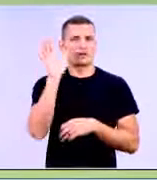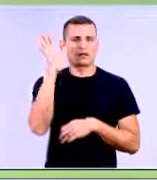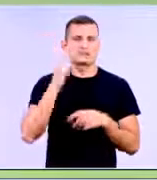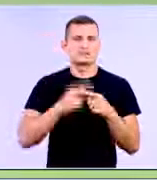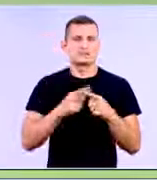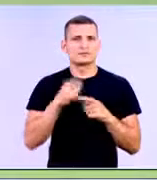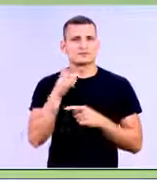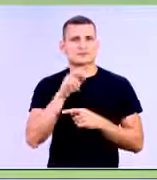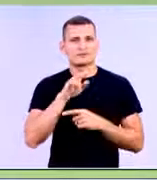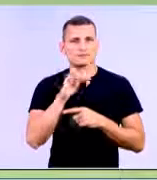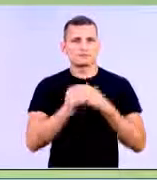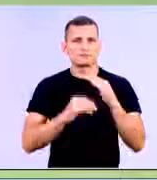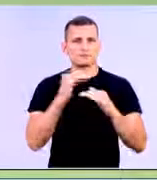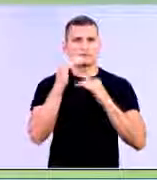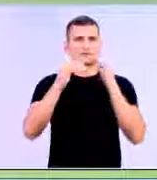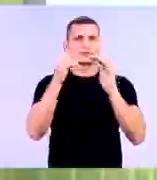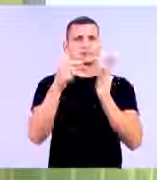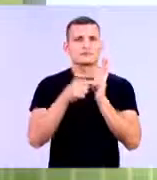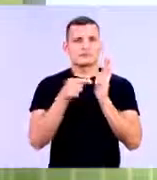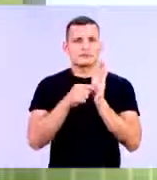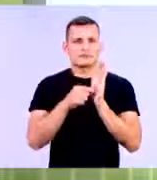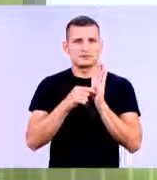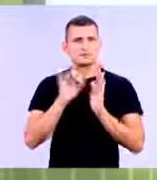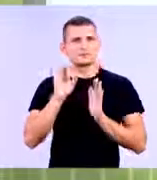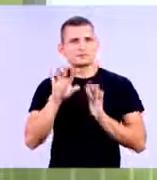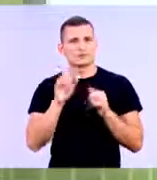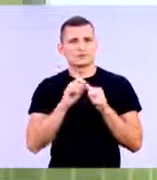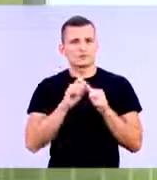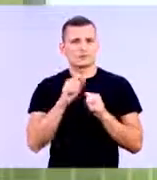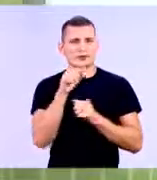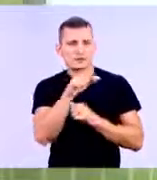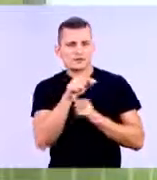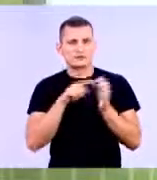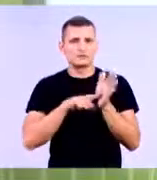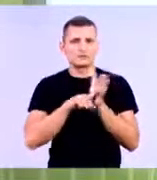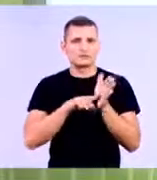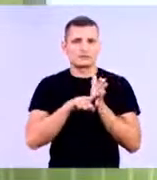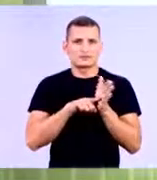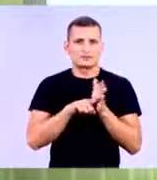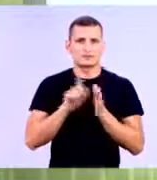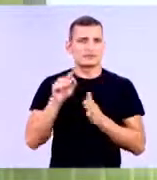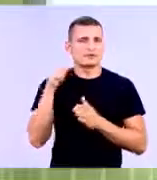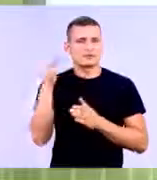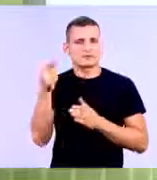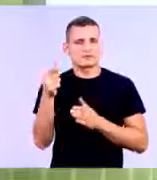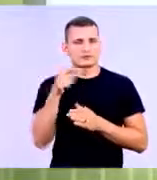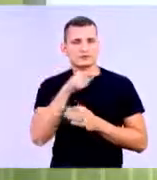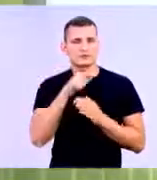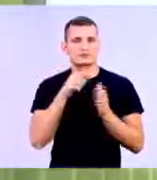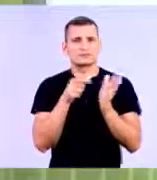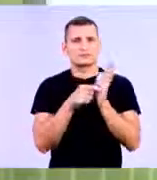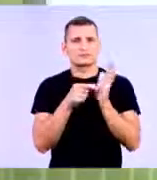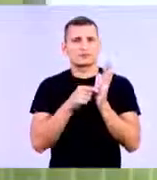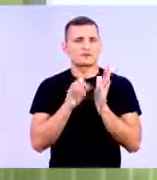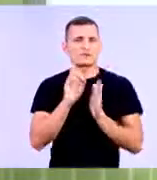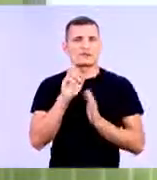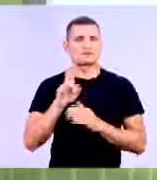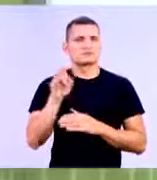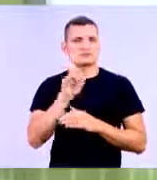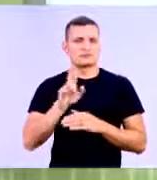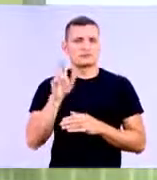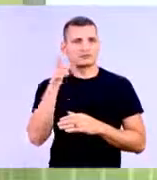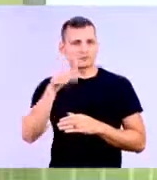vai desenvolver uma ferramenta apenas para fazer aquela auditoria. E depois, consequentemente, essa ferramenta nem vai ser